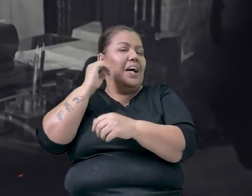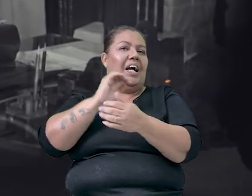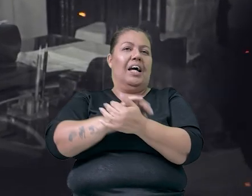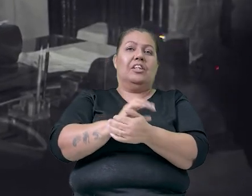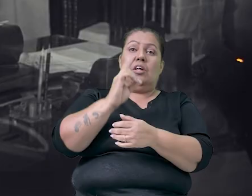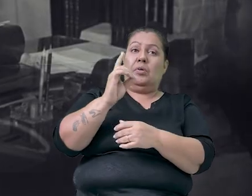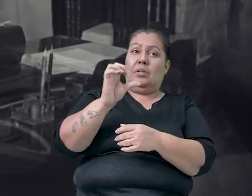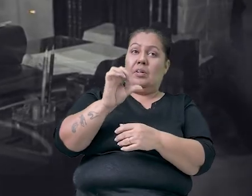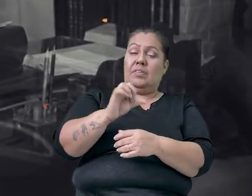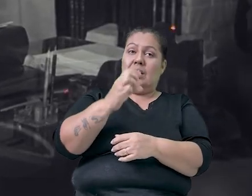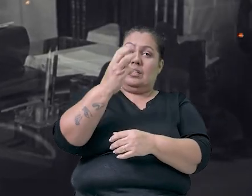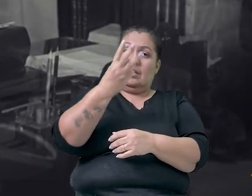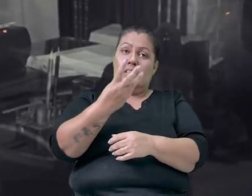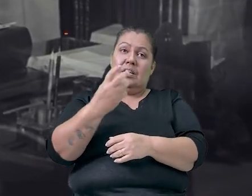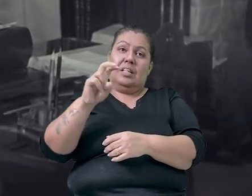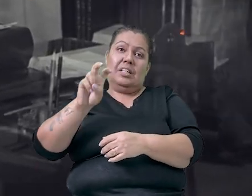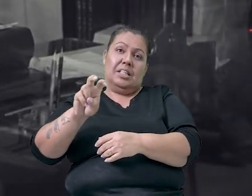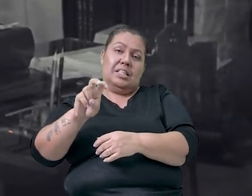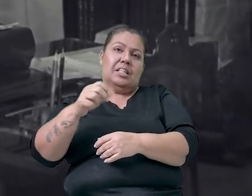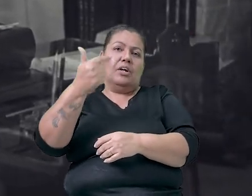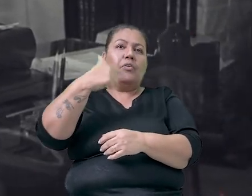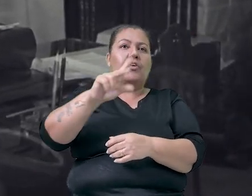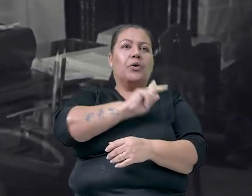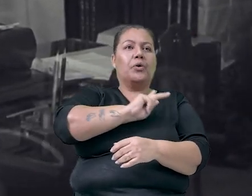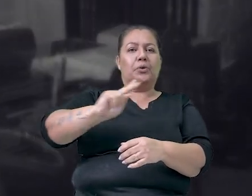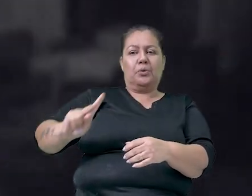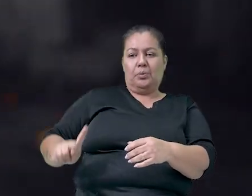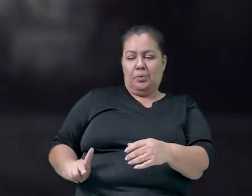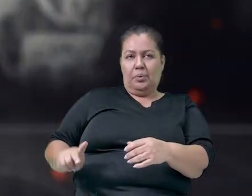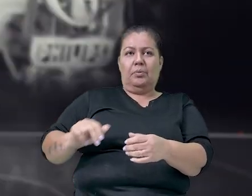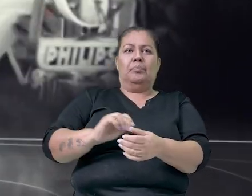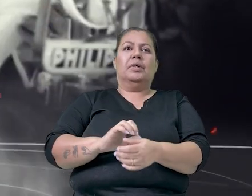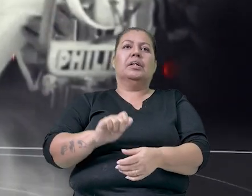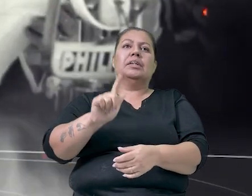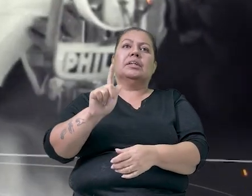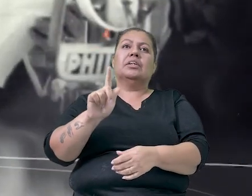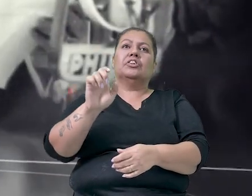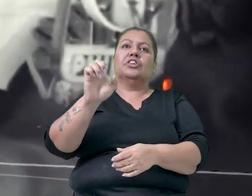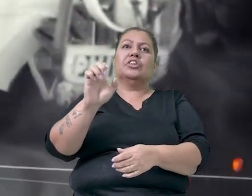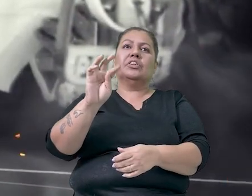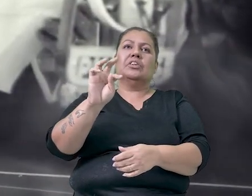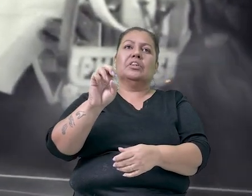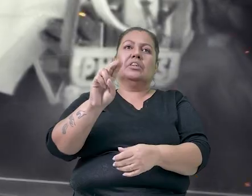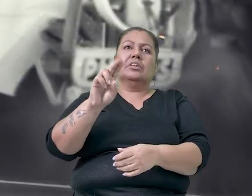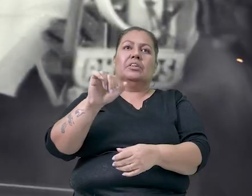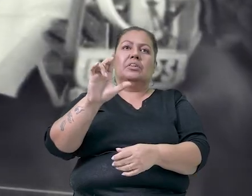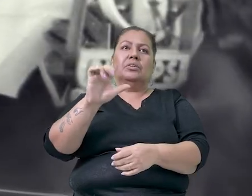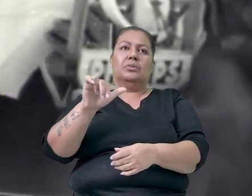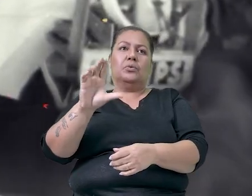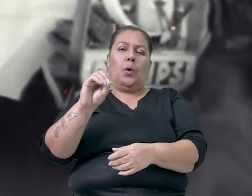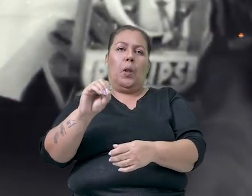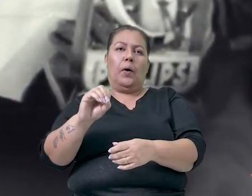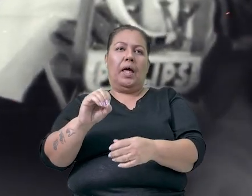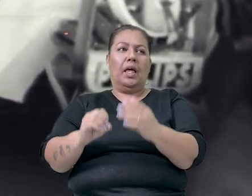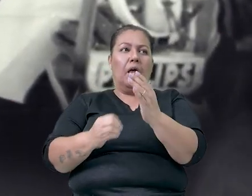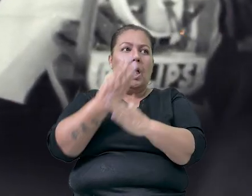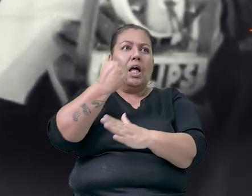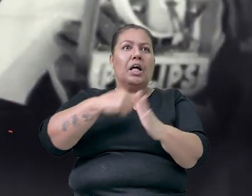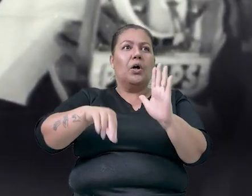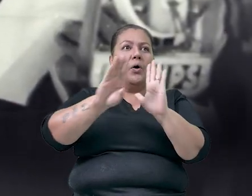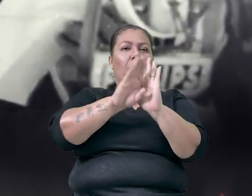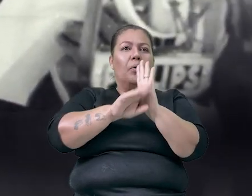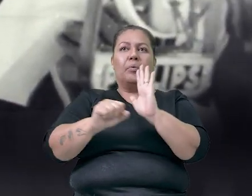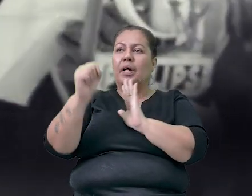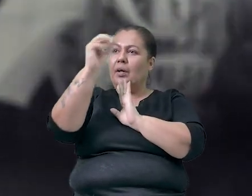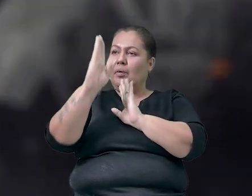Em 1935, foi outro presidente da República, Getúlio Vargas, quem criou o Programa Nacional, que